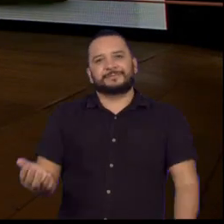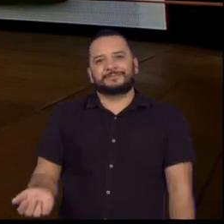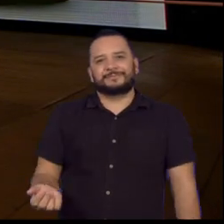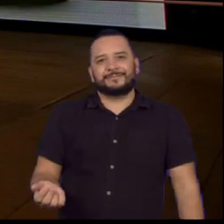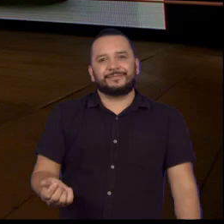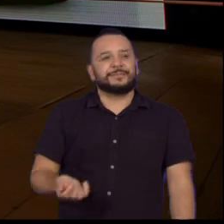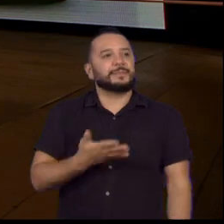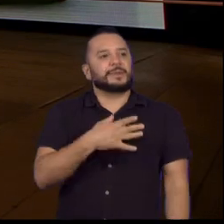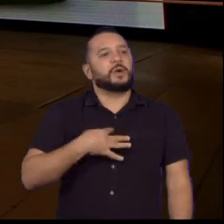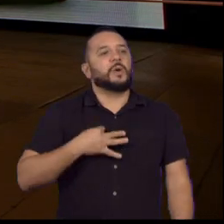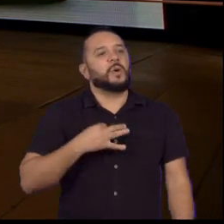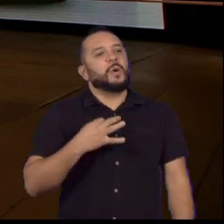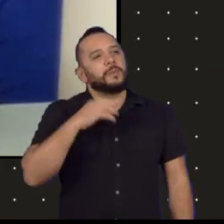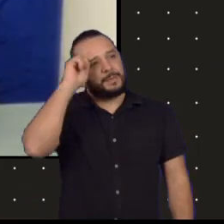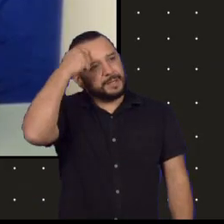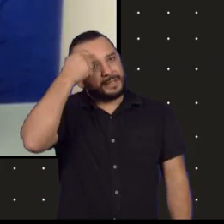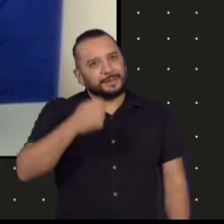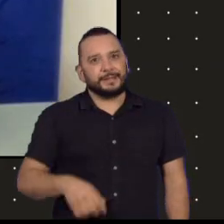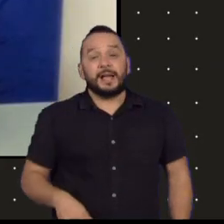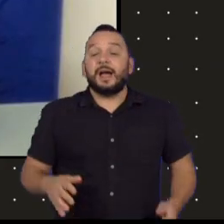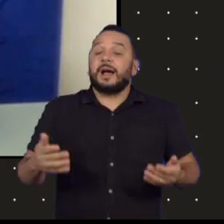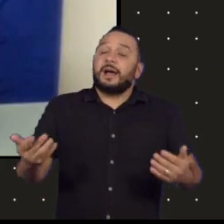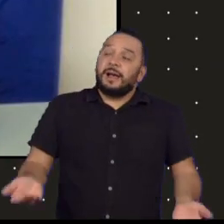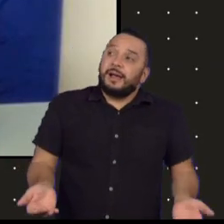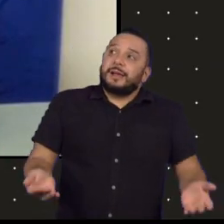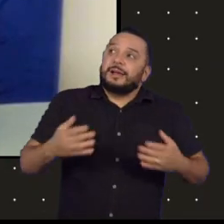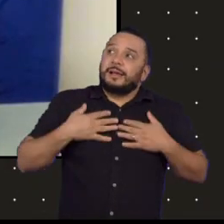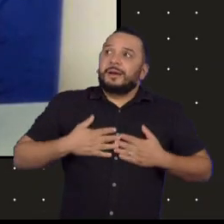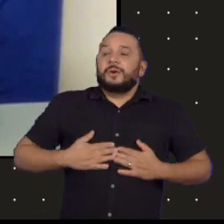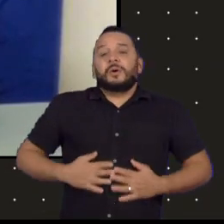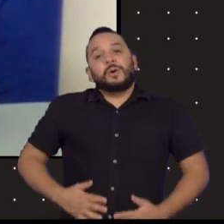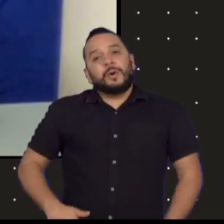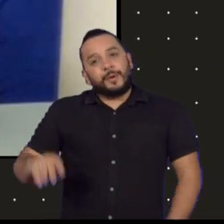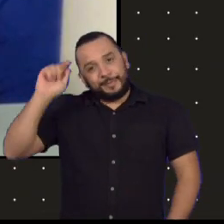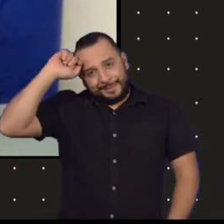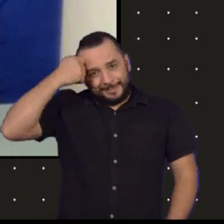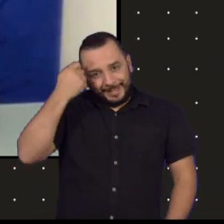o preto? Ah, o preto, então. O preto,